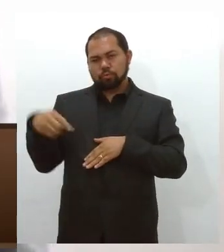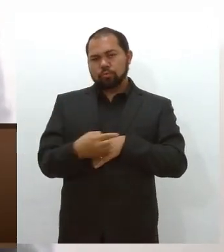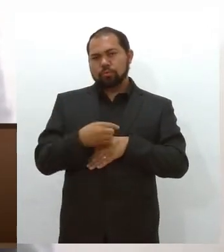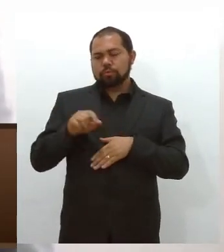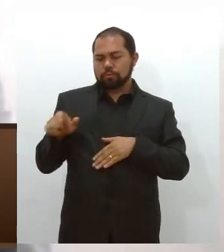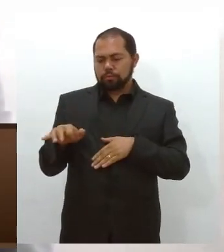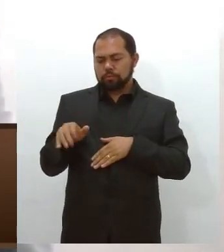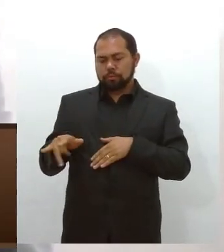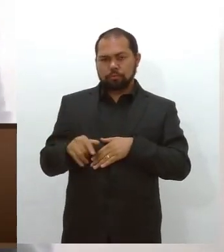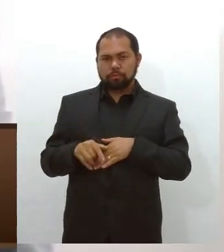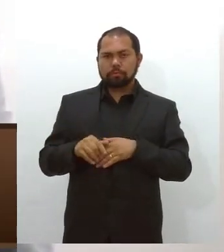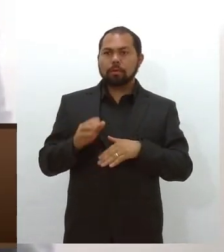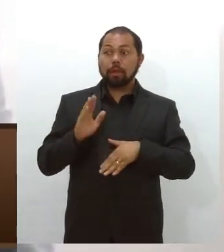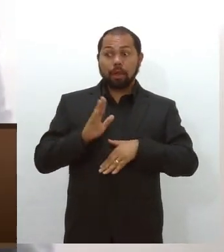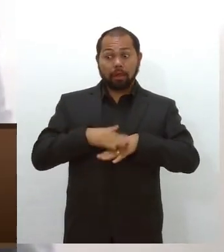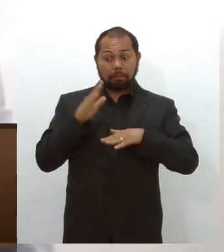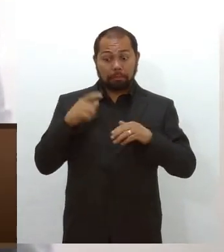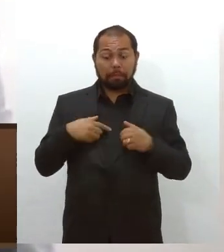robustas,